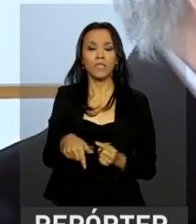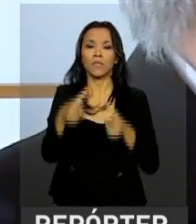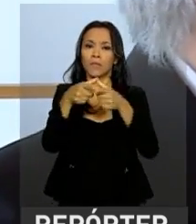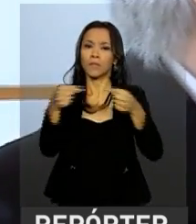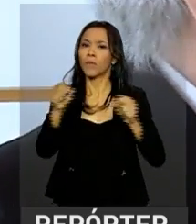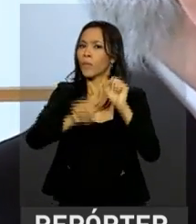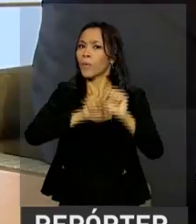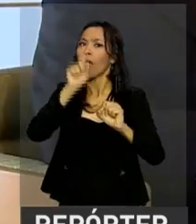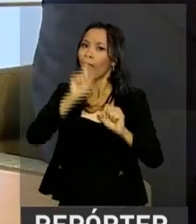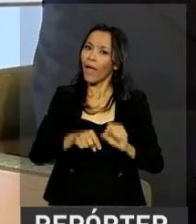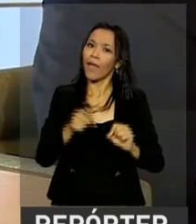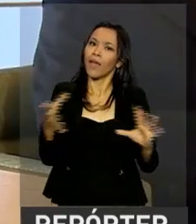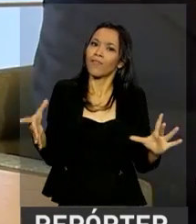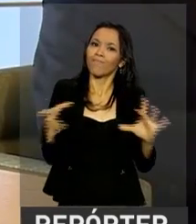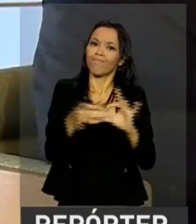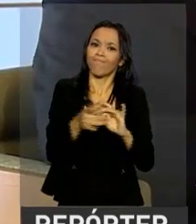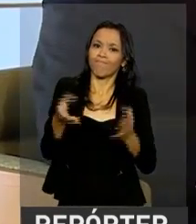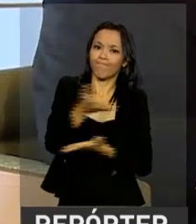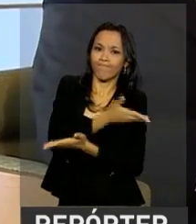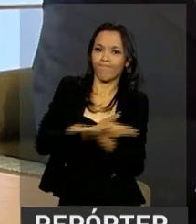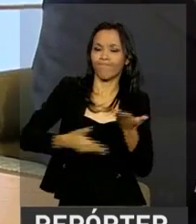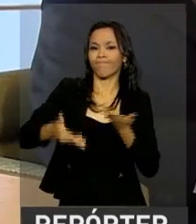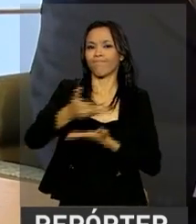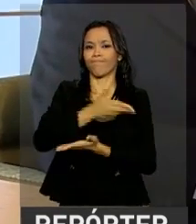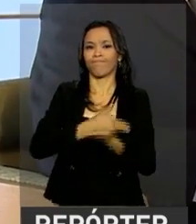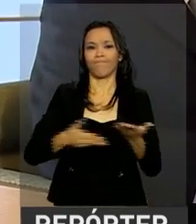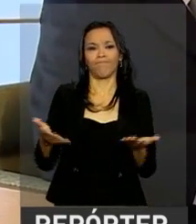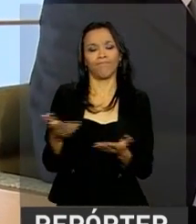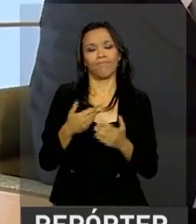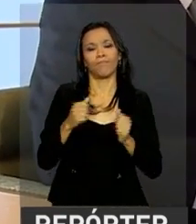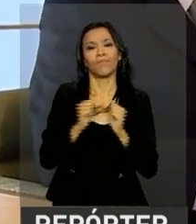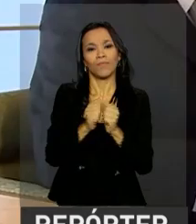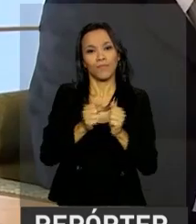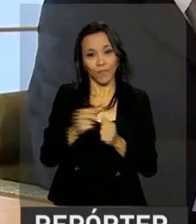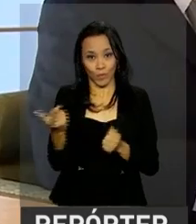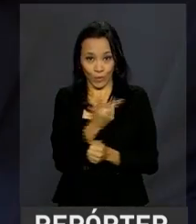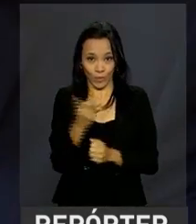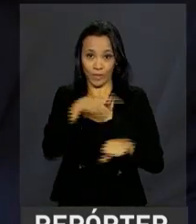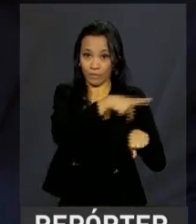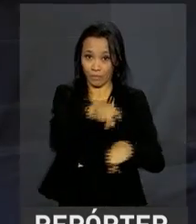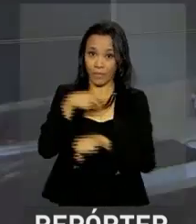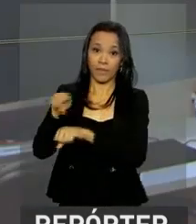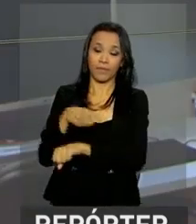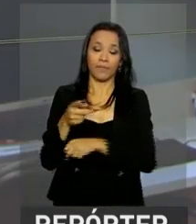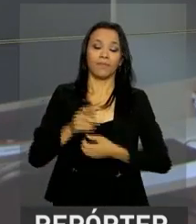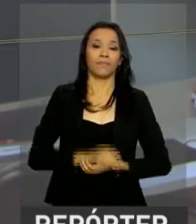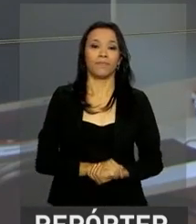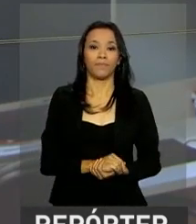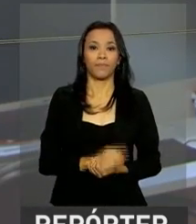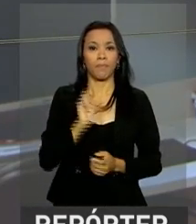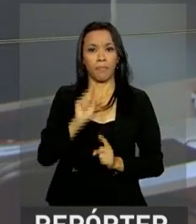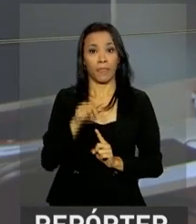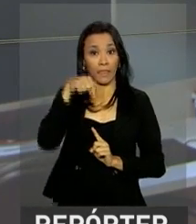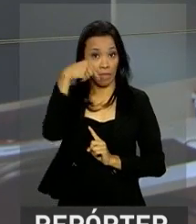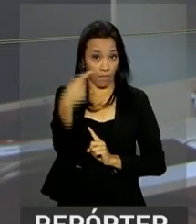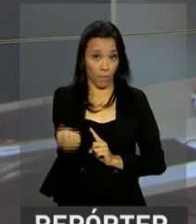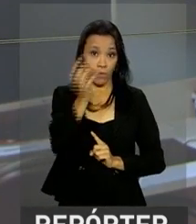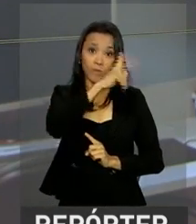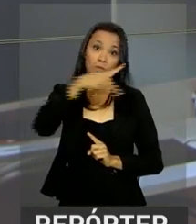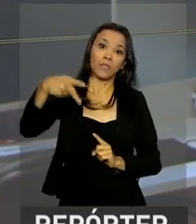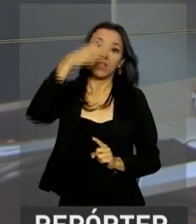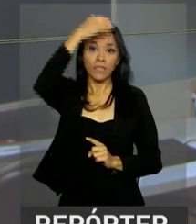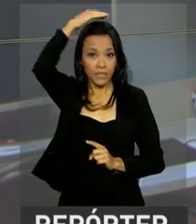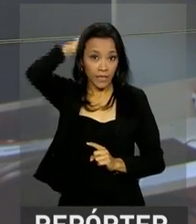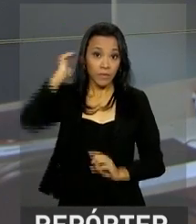é estreitar os laços históricos e ampliar a parceria entre os dois países. Depois, o presidente Michel